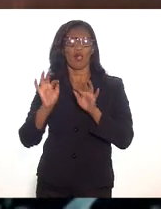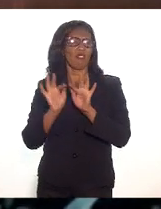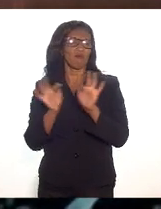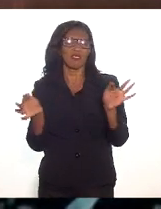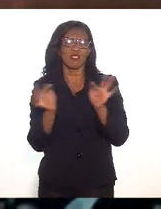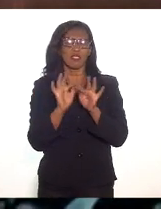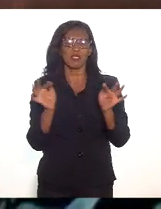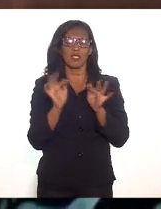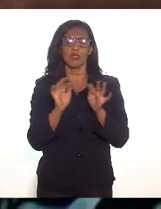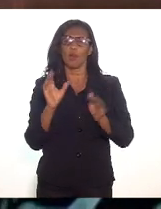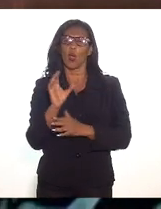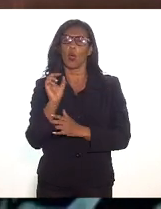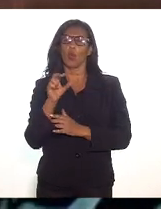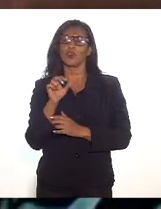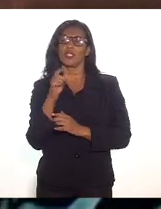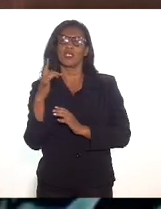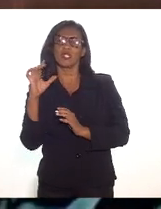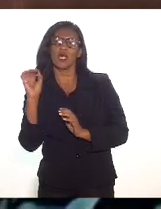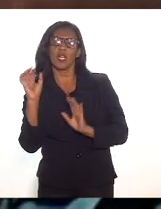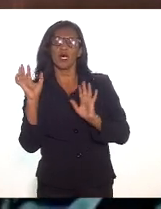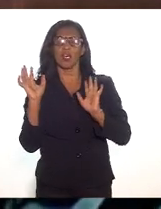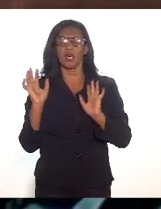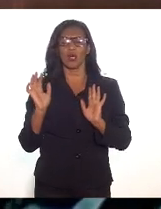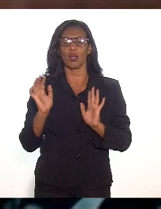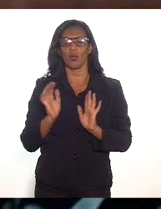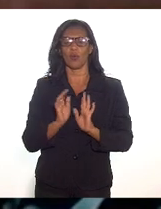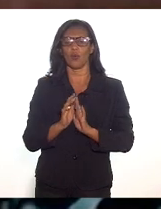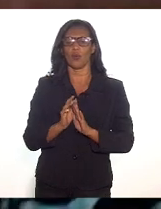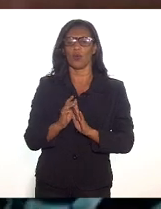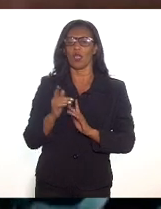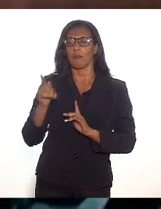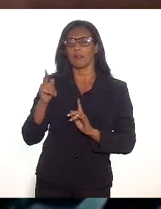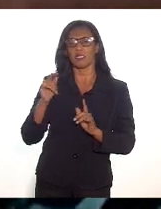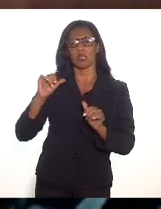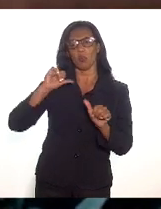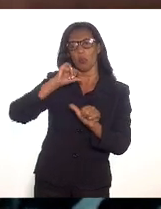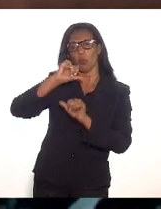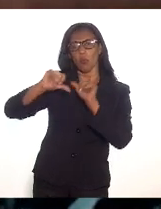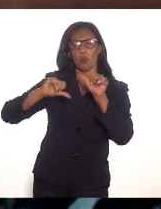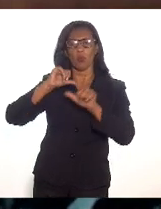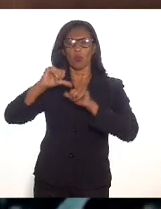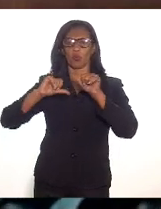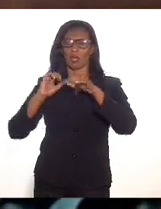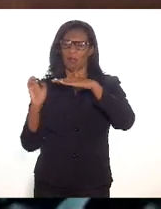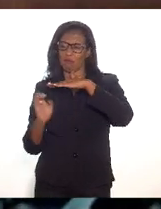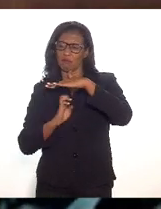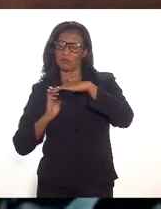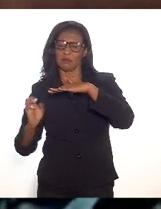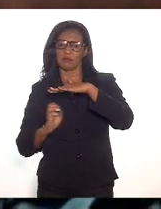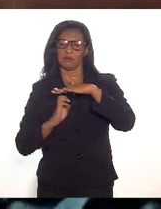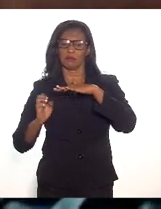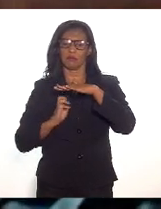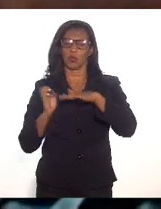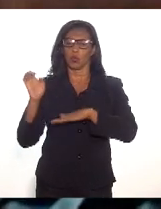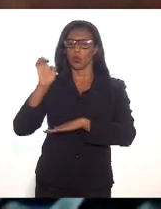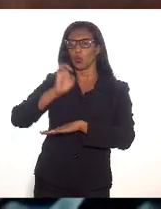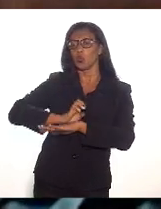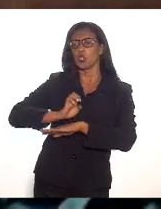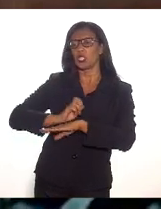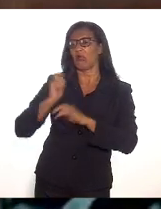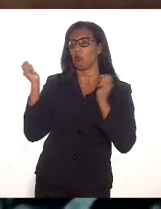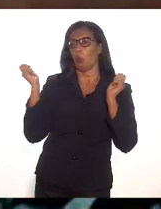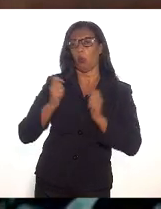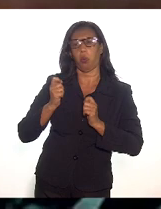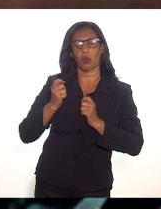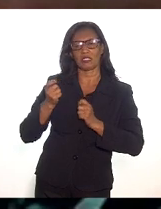assim. Nós precisamos avançar, modernizar as nossas empresas. O Estado não tem